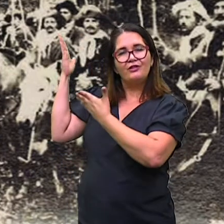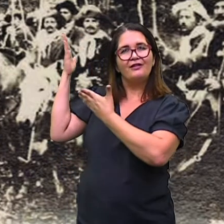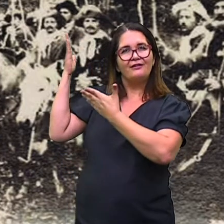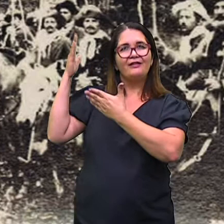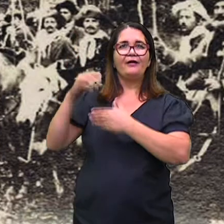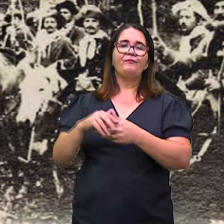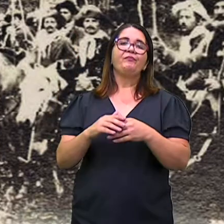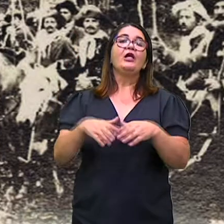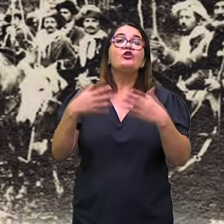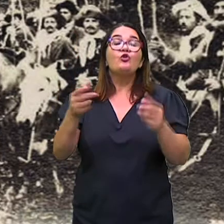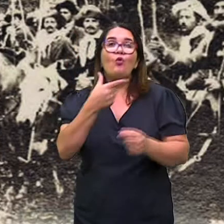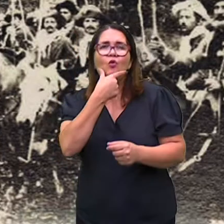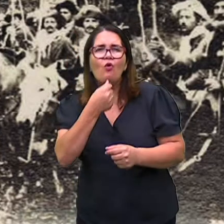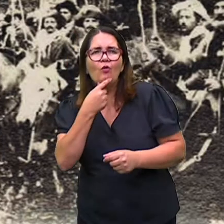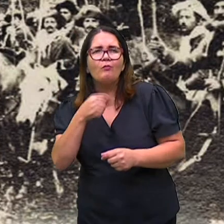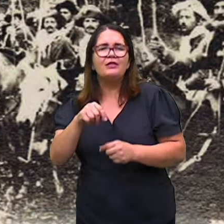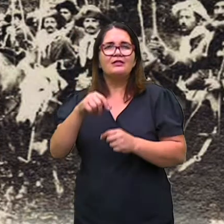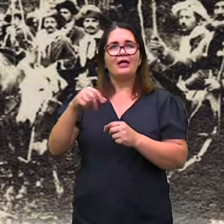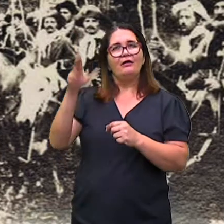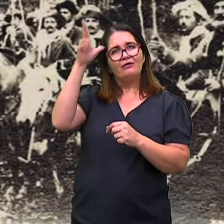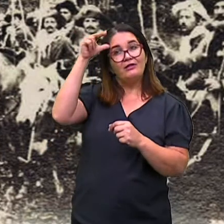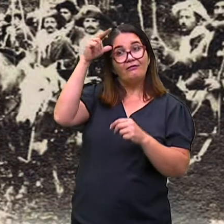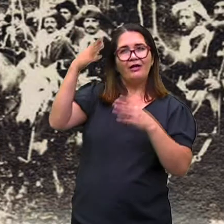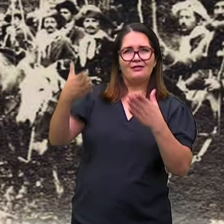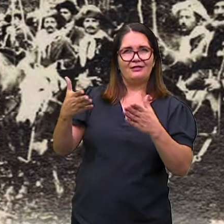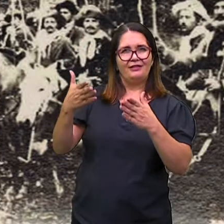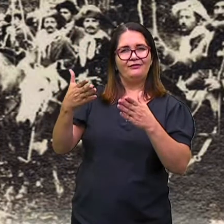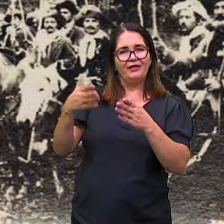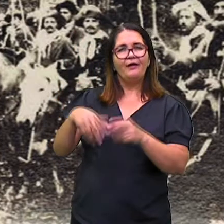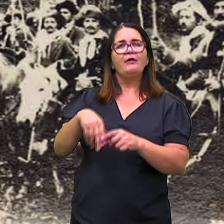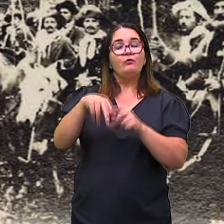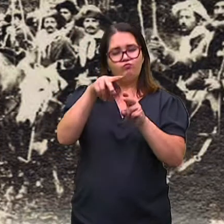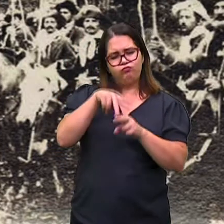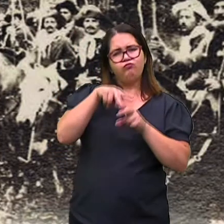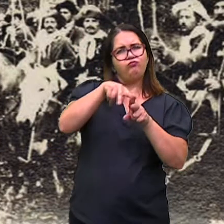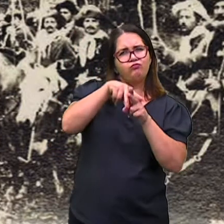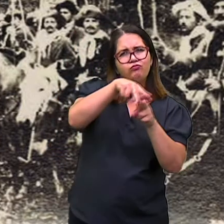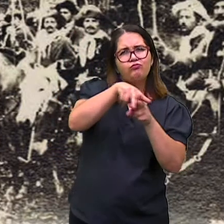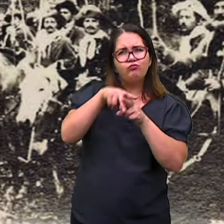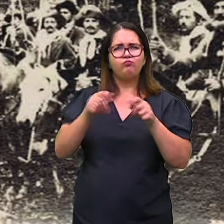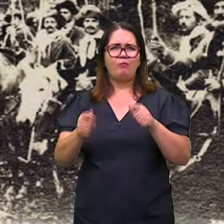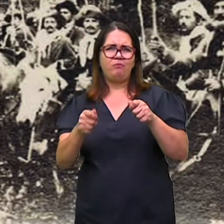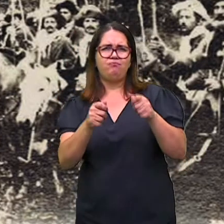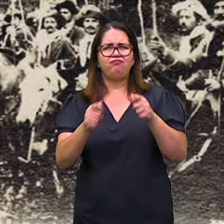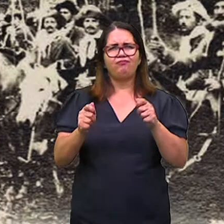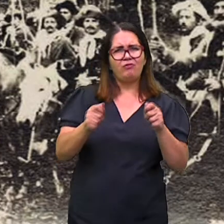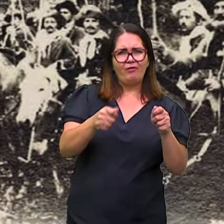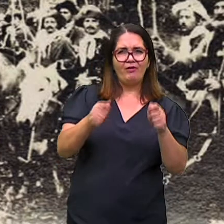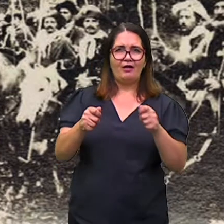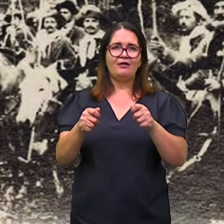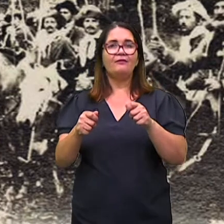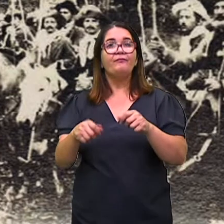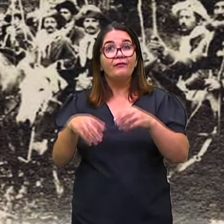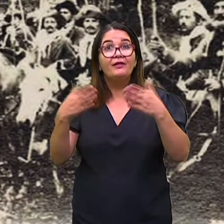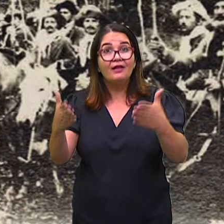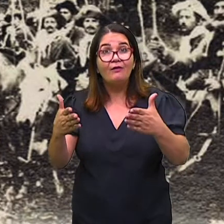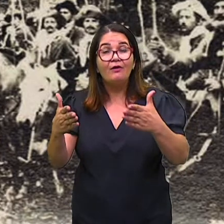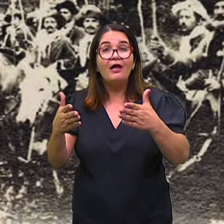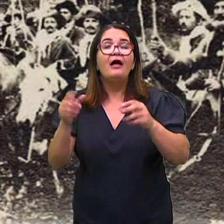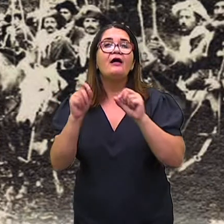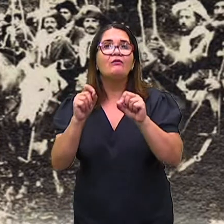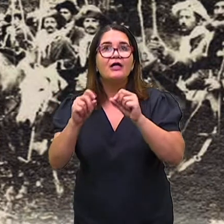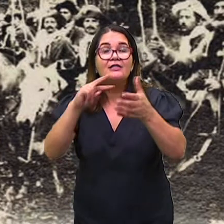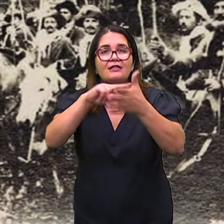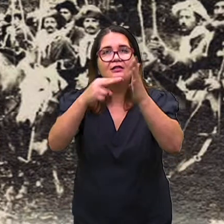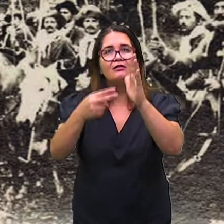épocas. Prova de que essa manifestação folclórica nada tem a ver de origem com a festa do divino ou